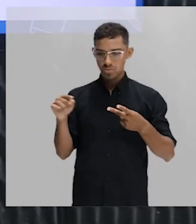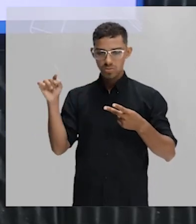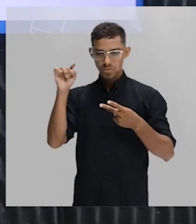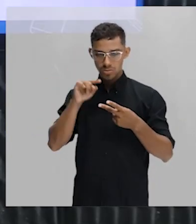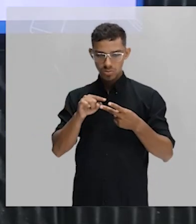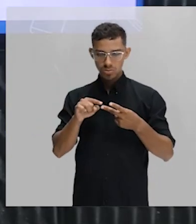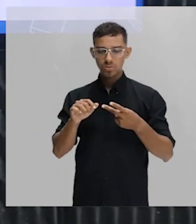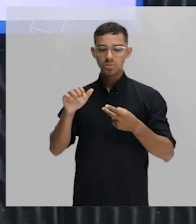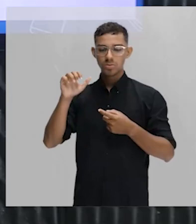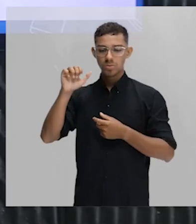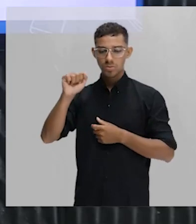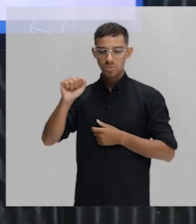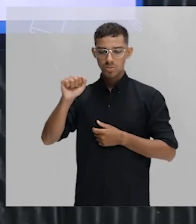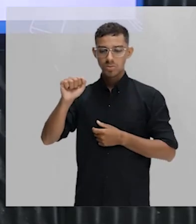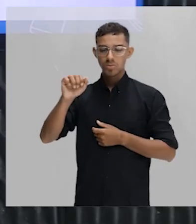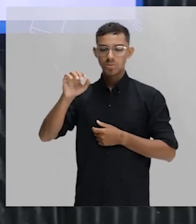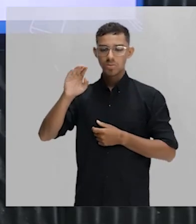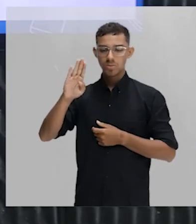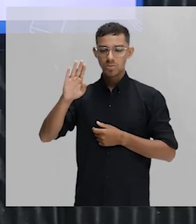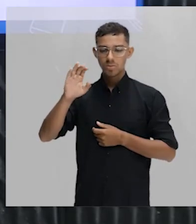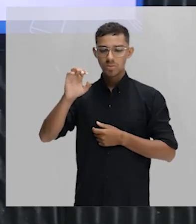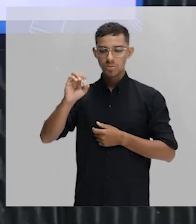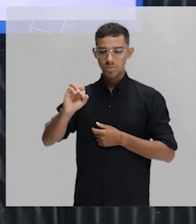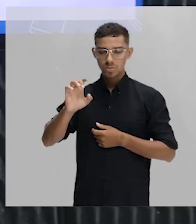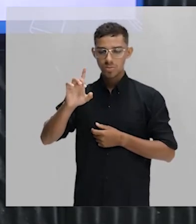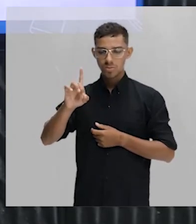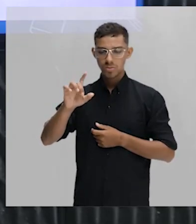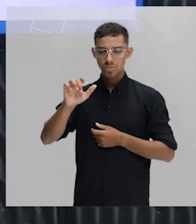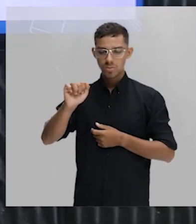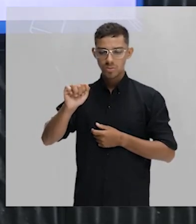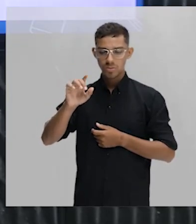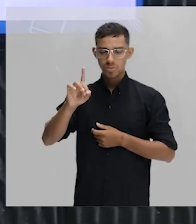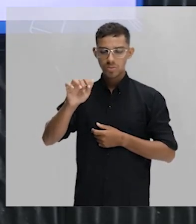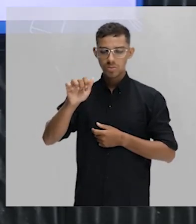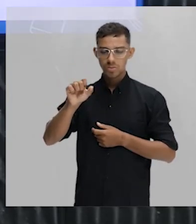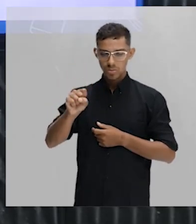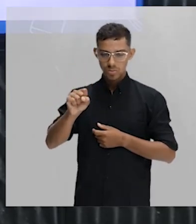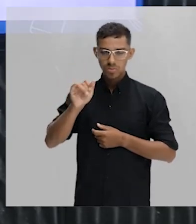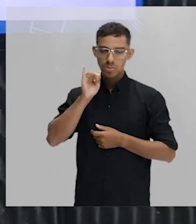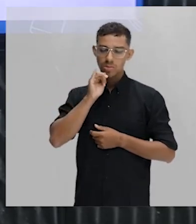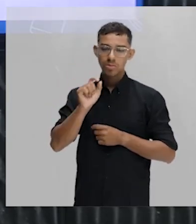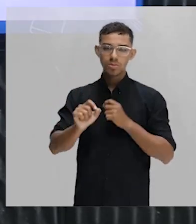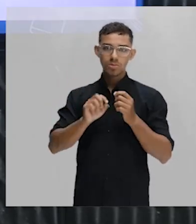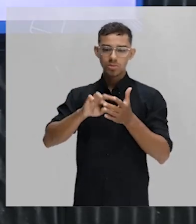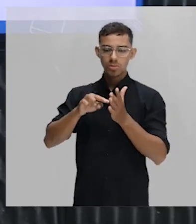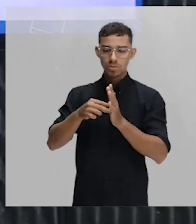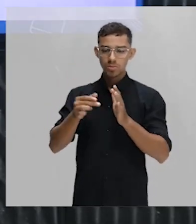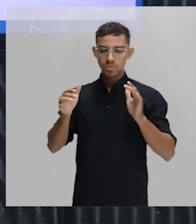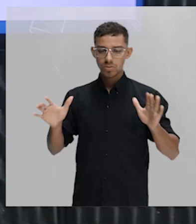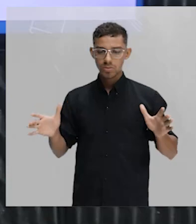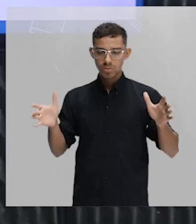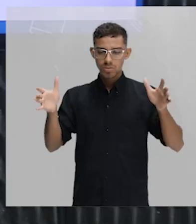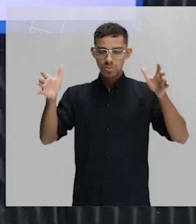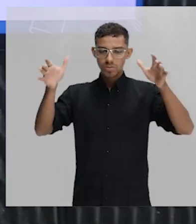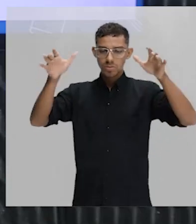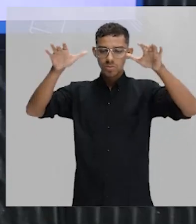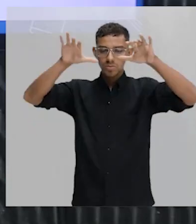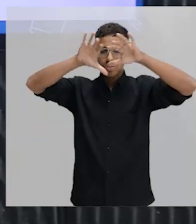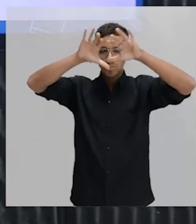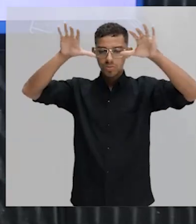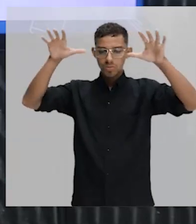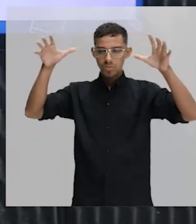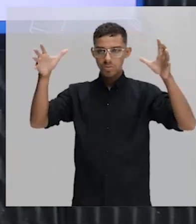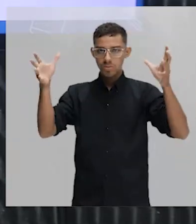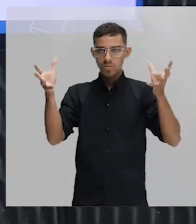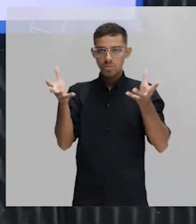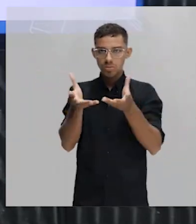Libras. Abóbadas. Professor, o que é uma abóbada? Não é abóbora não, gente. A abóbada é uma cobertura em forma de bola que era colocado